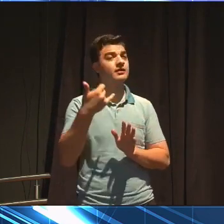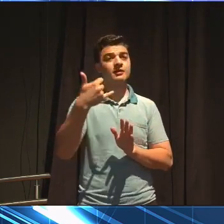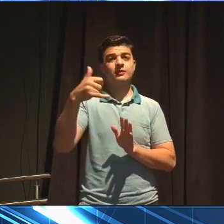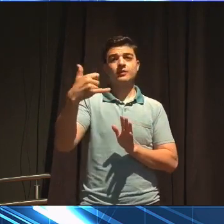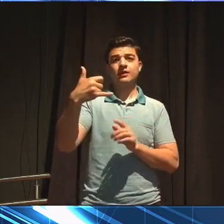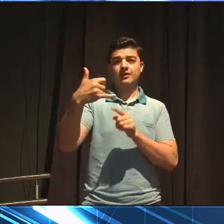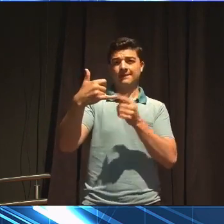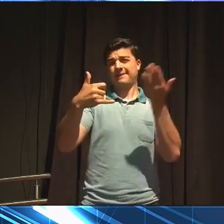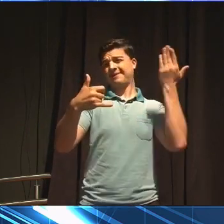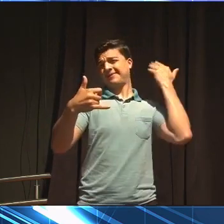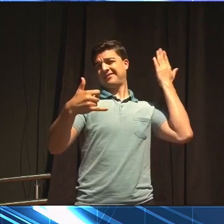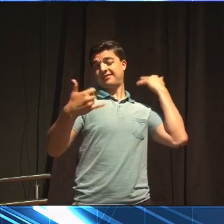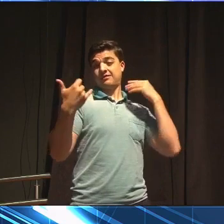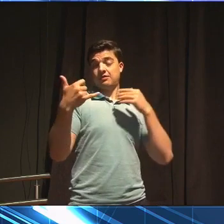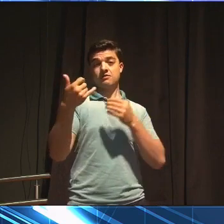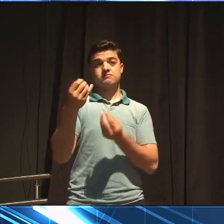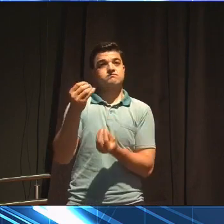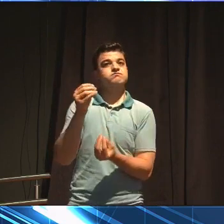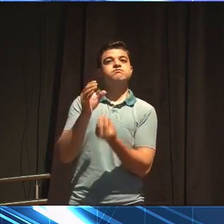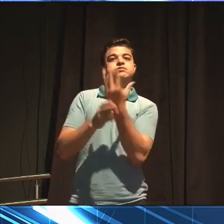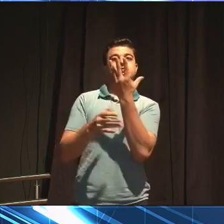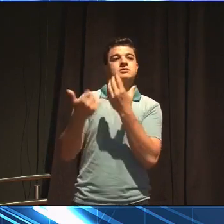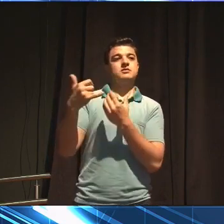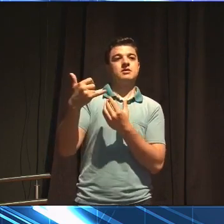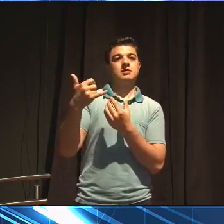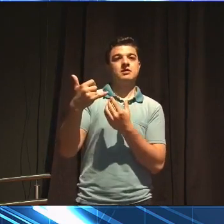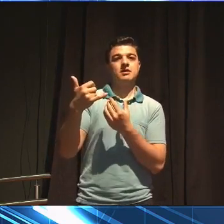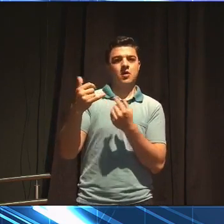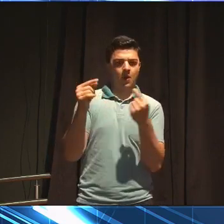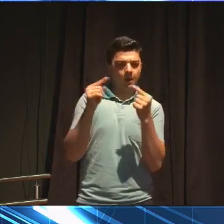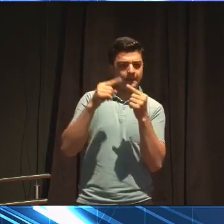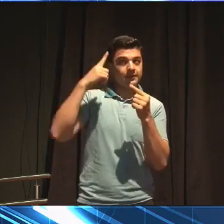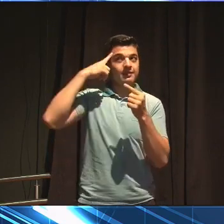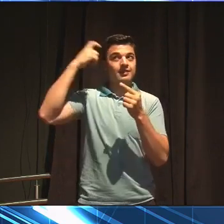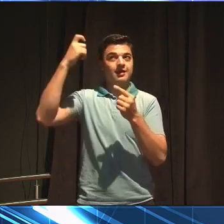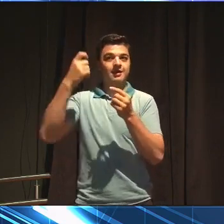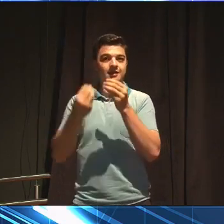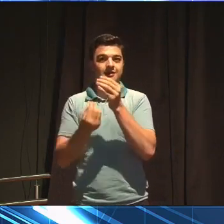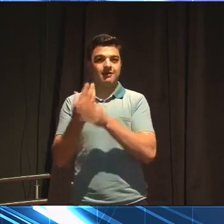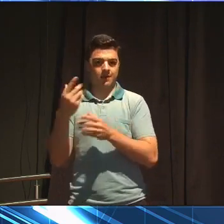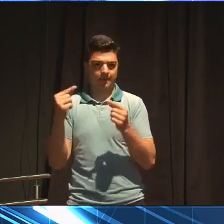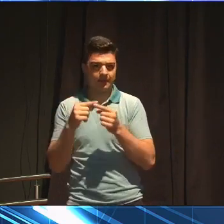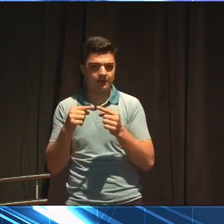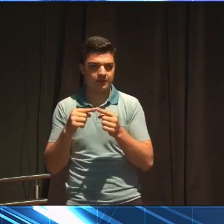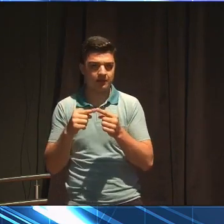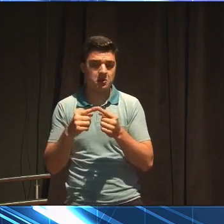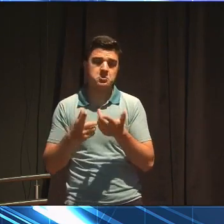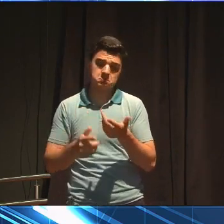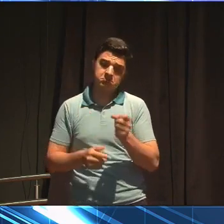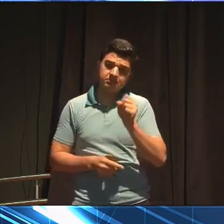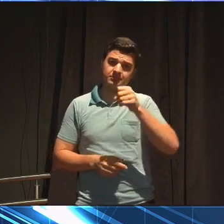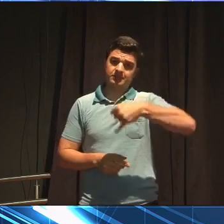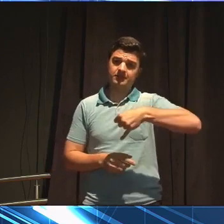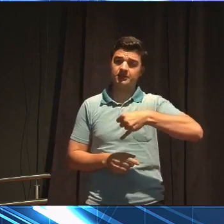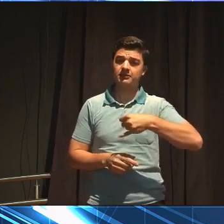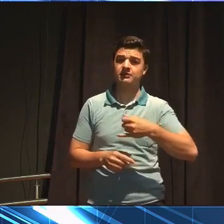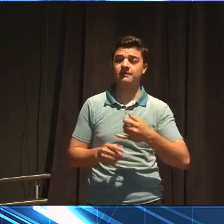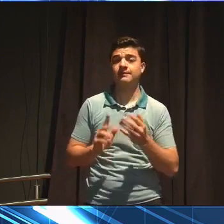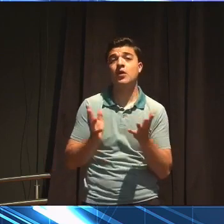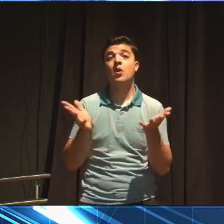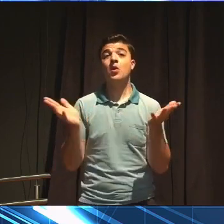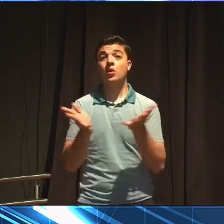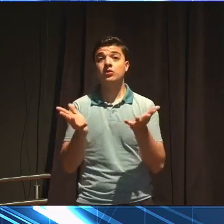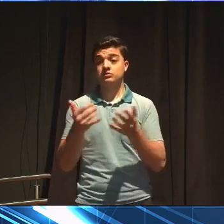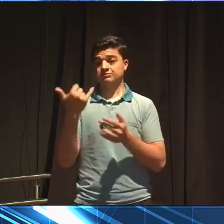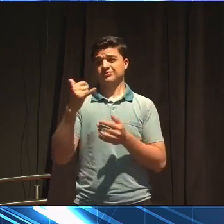que vocês acham? Foi criativo, por mais que hoje a gente já está no nosso cotidiano, talvez a gente não